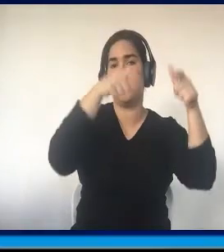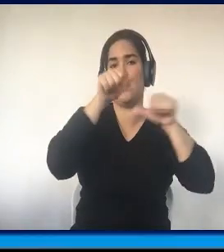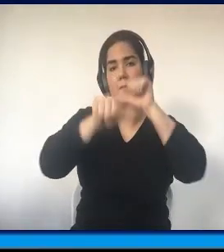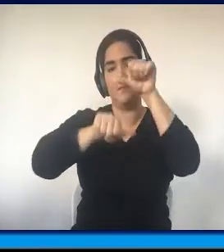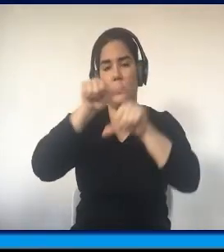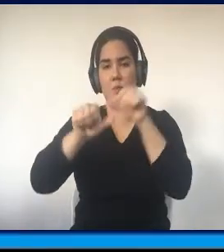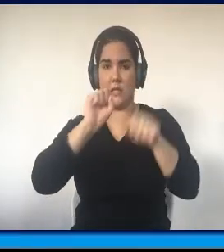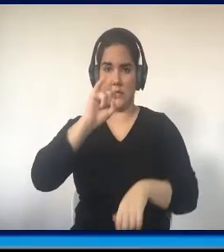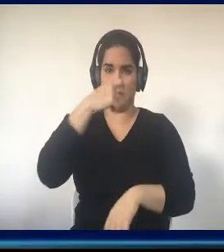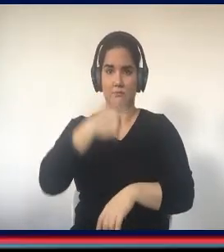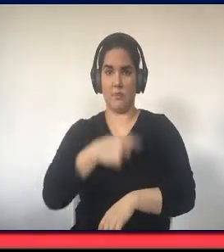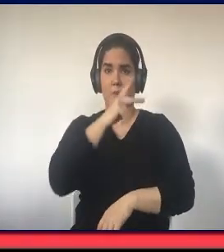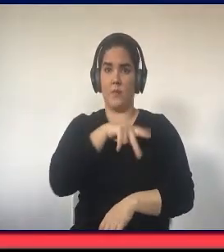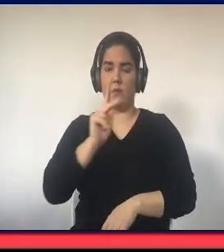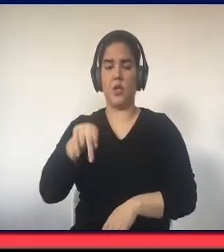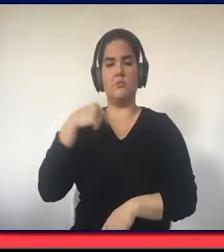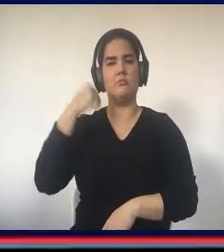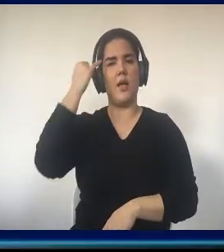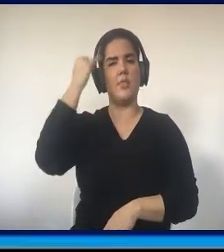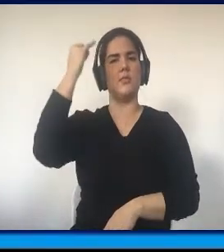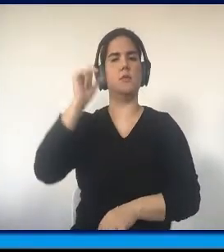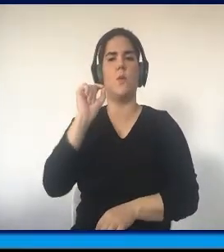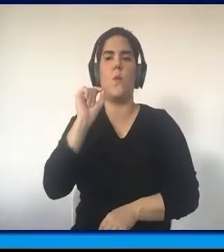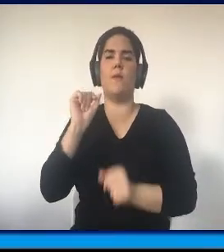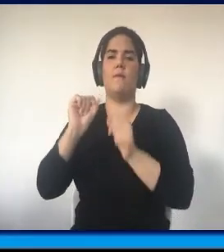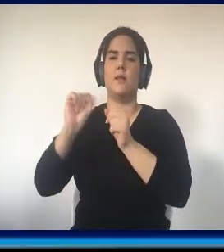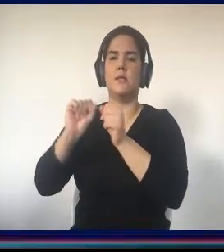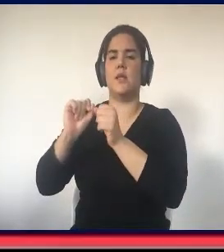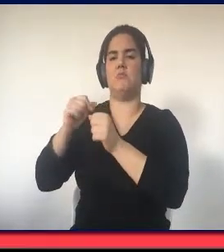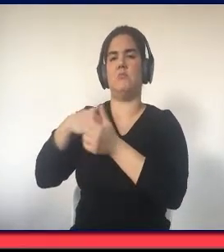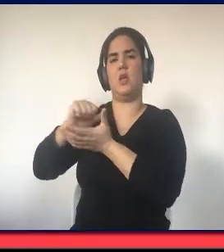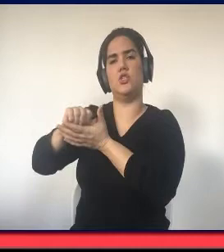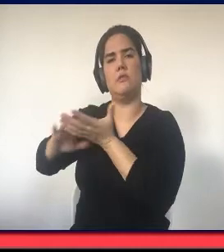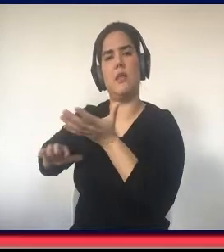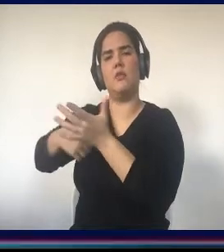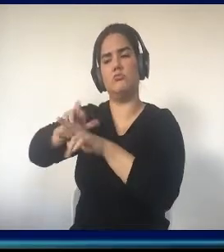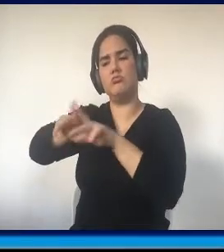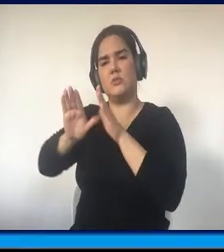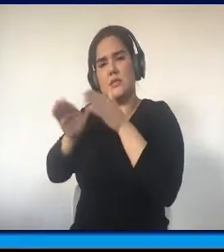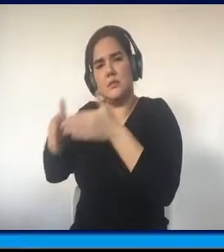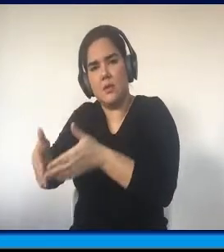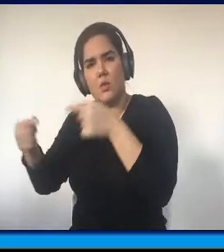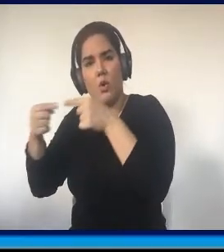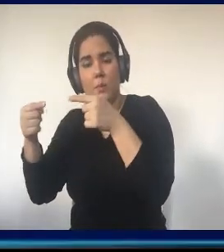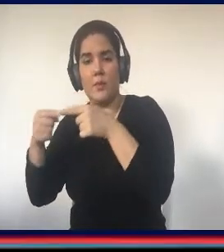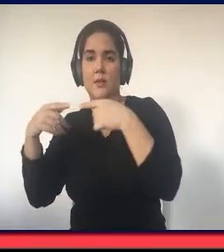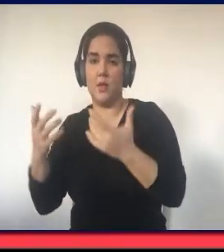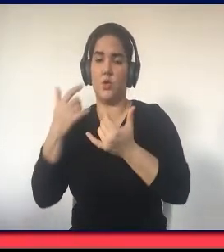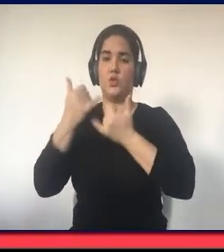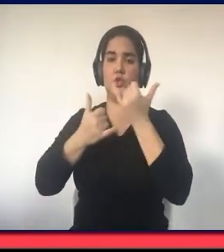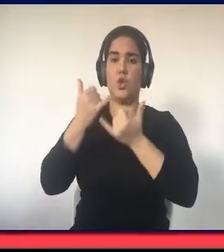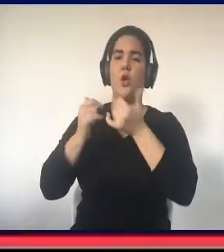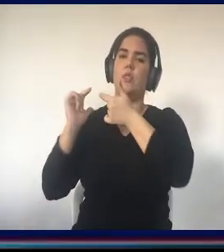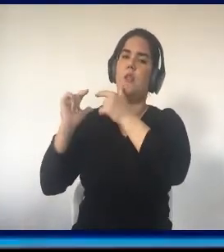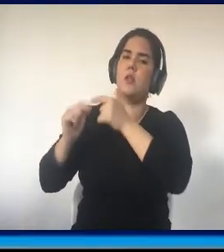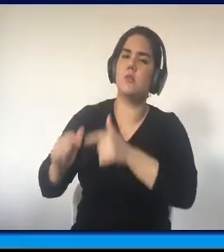pode lançar dentro do portfólio de atividades e vender atividades específicas. Então, jogos tradicionais de determinada região. Então, a gente